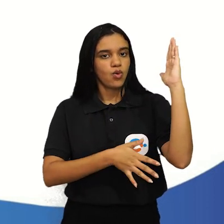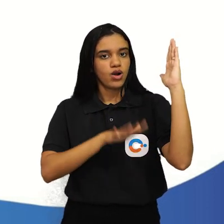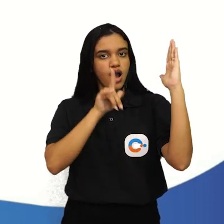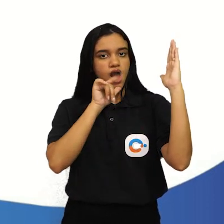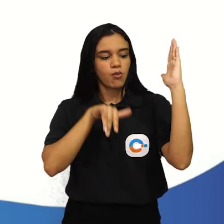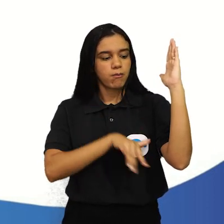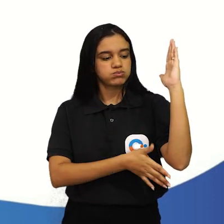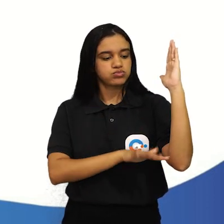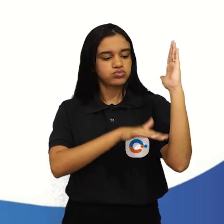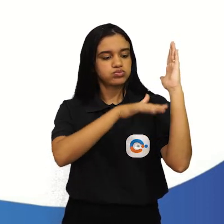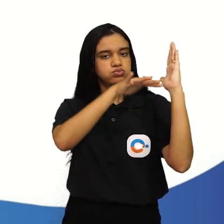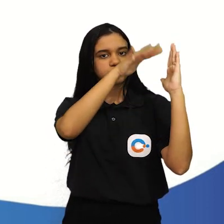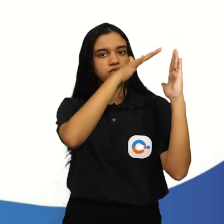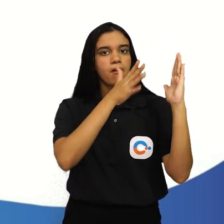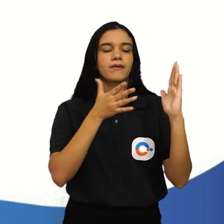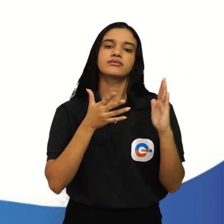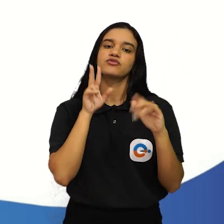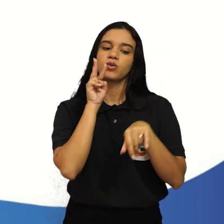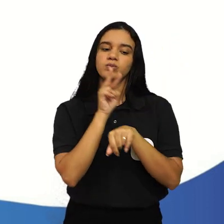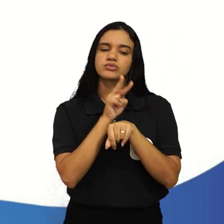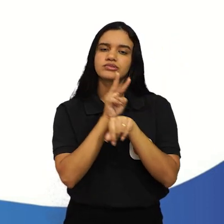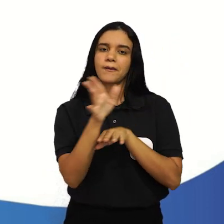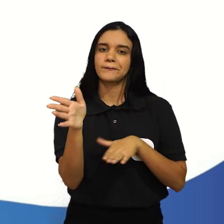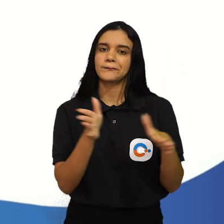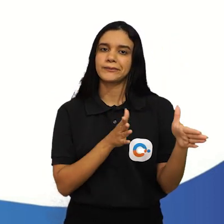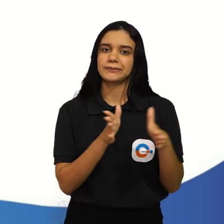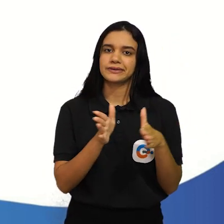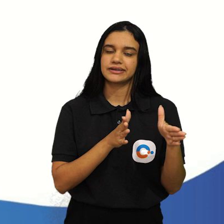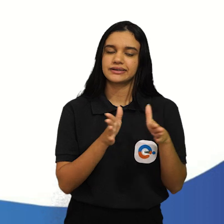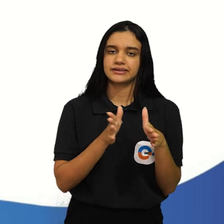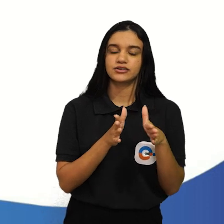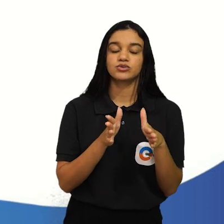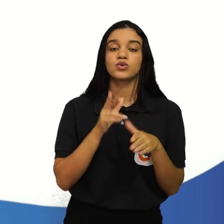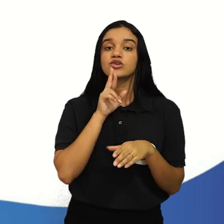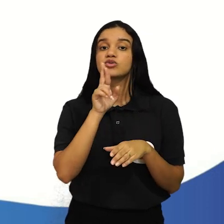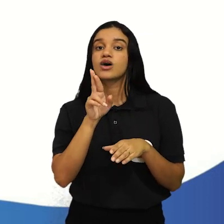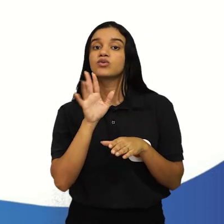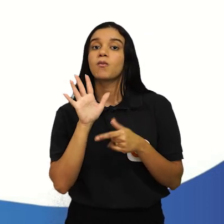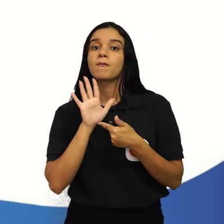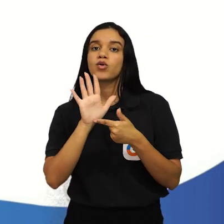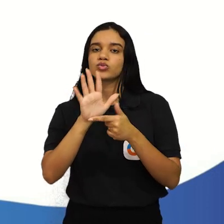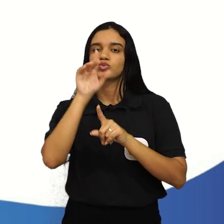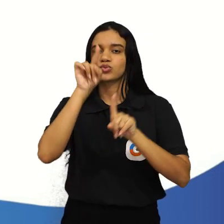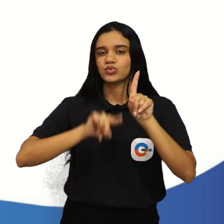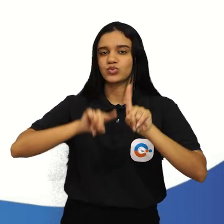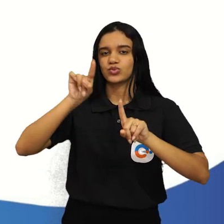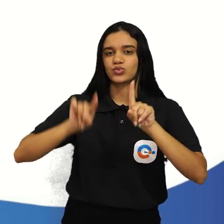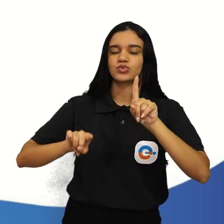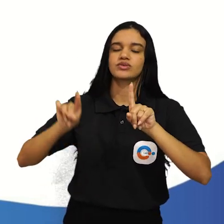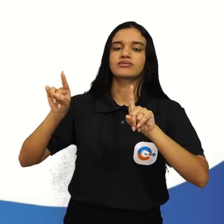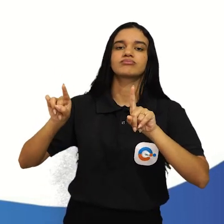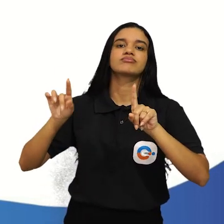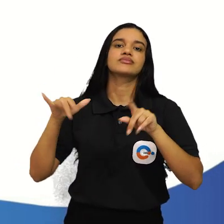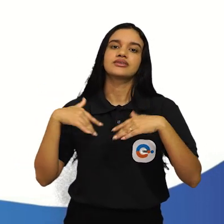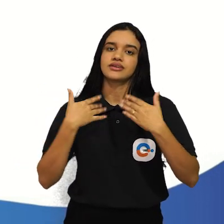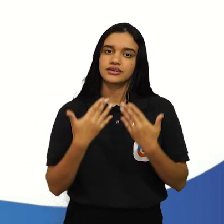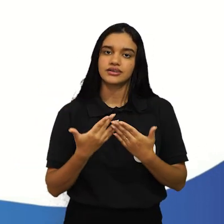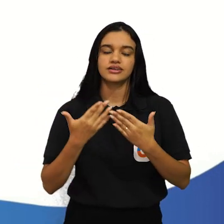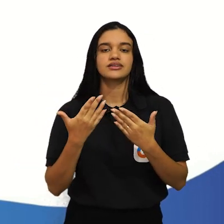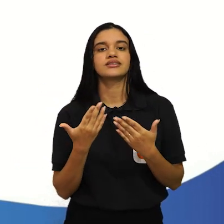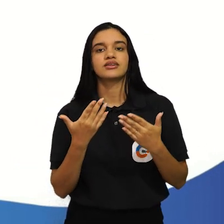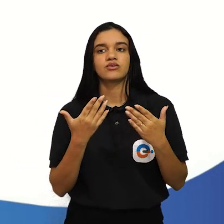foi monitorado por um período, sendo o resultado mostrado no gráfico. Suponha que essa